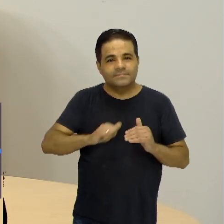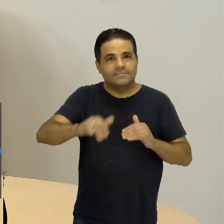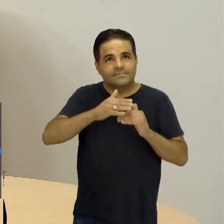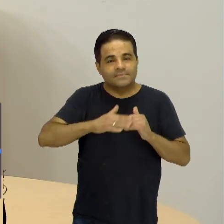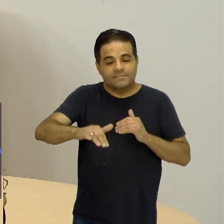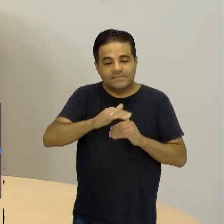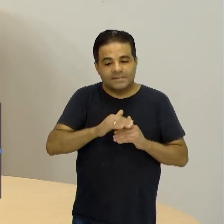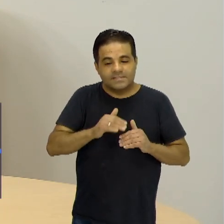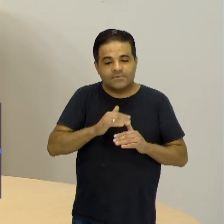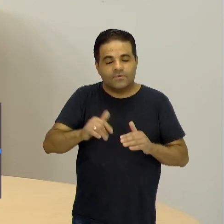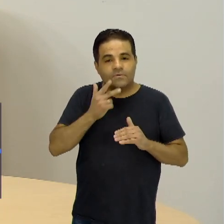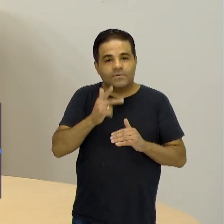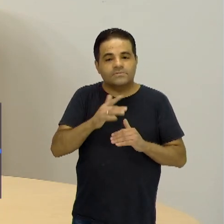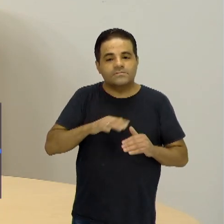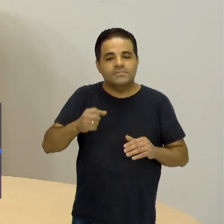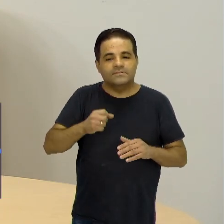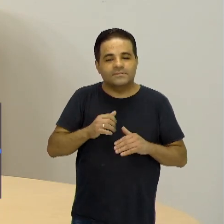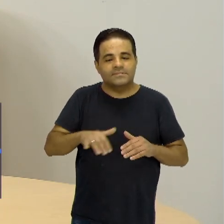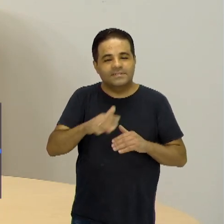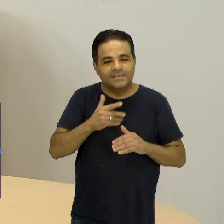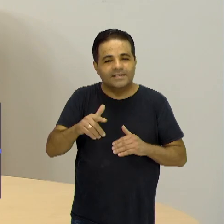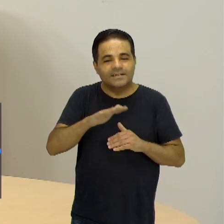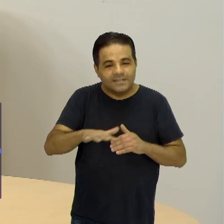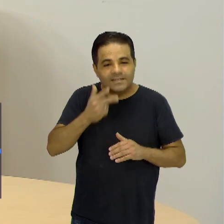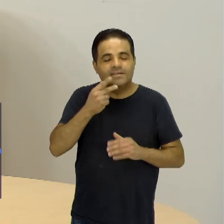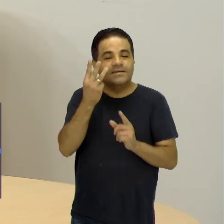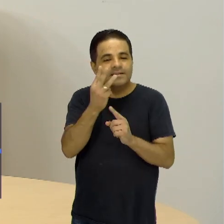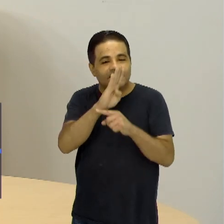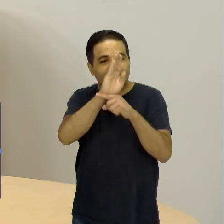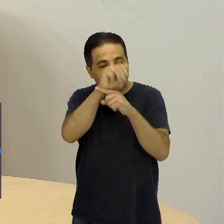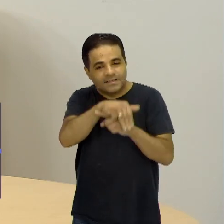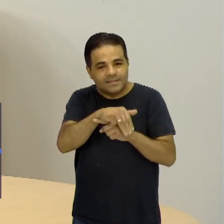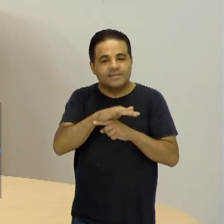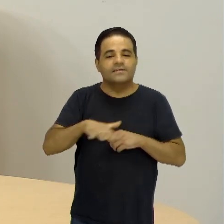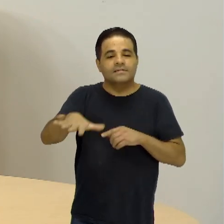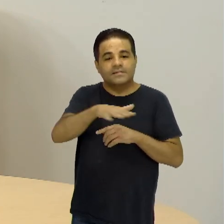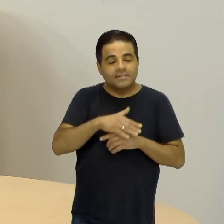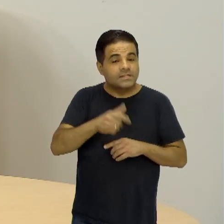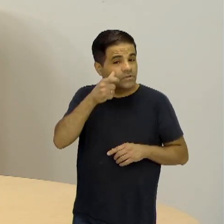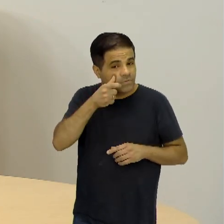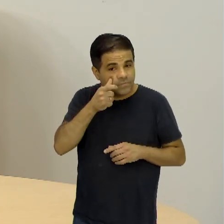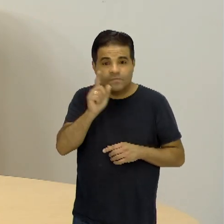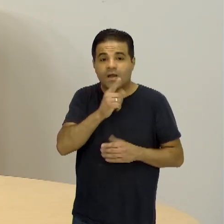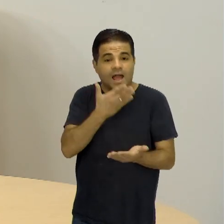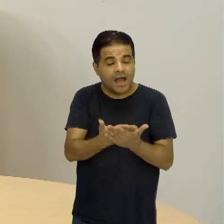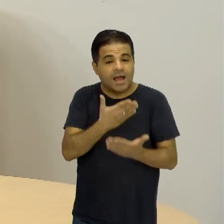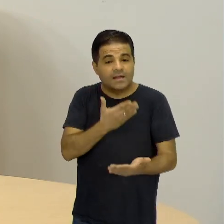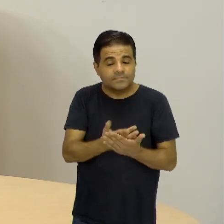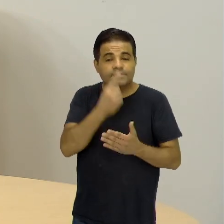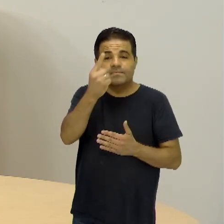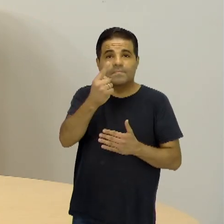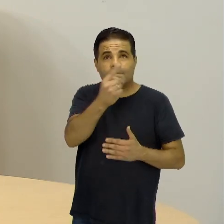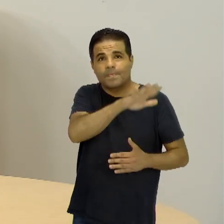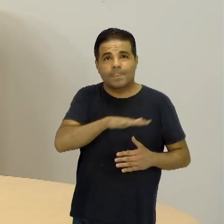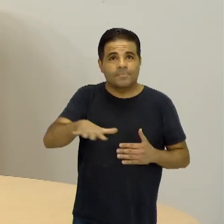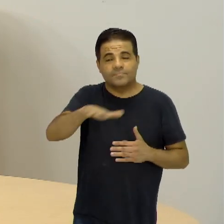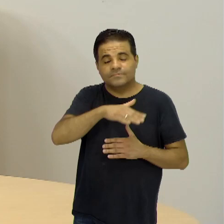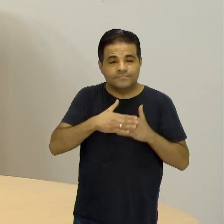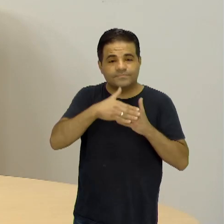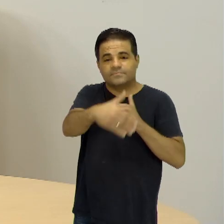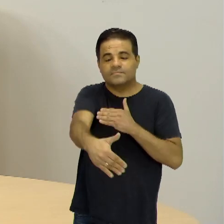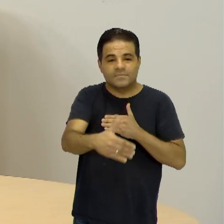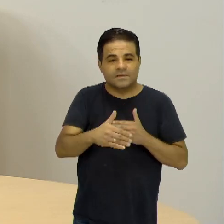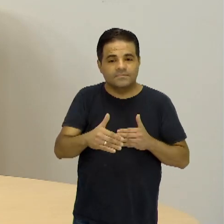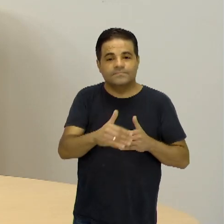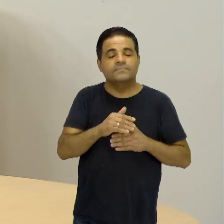aula 2 da sequência 1 do terceiro bimestre. Então, se você não assistiu a aula 1, corre lá e assiste, porque é uma